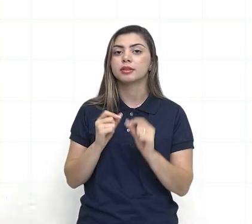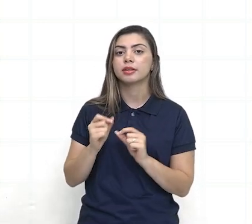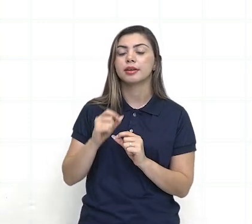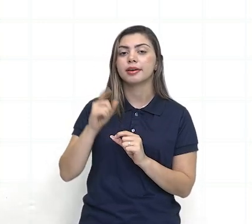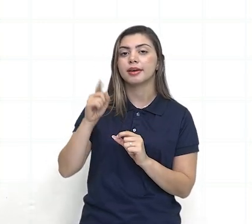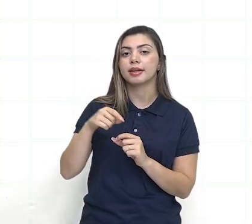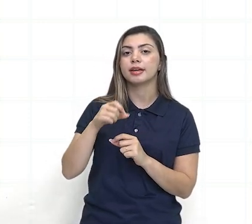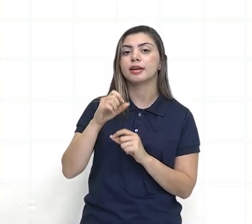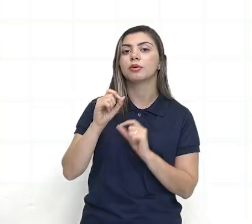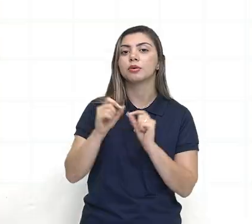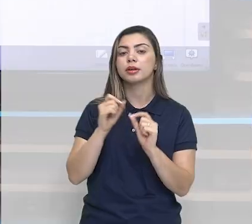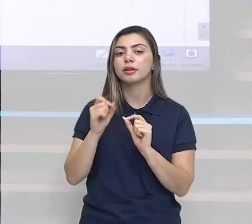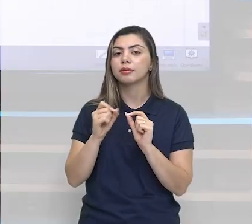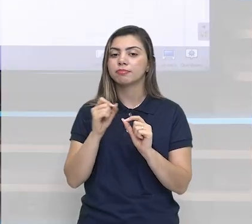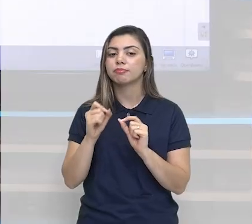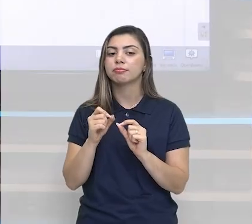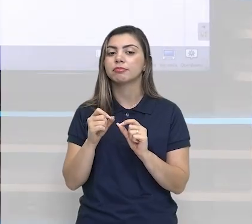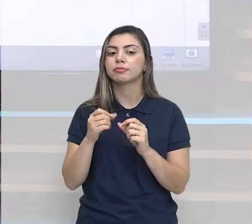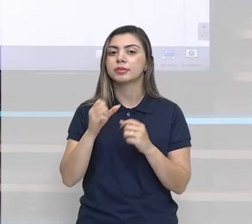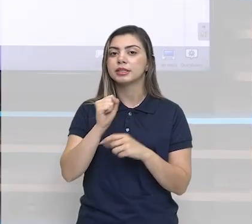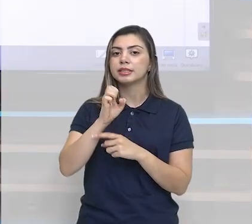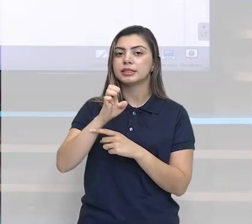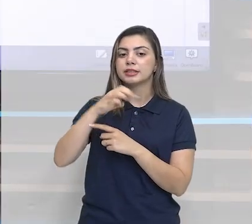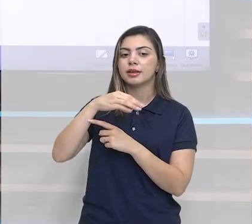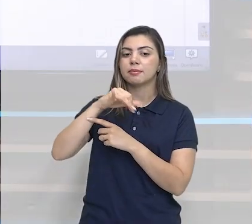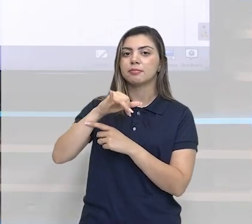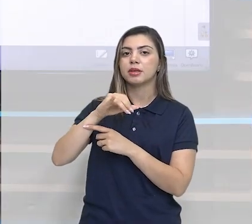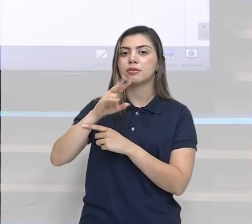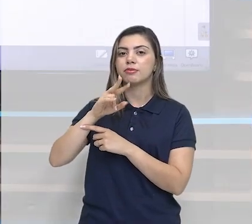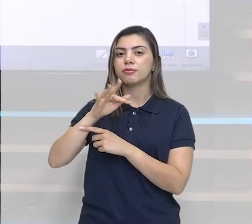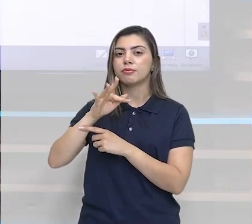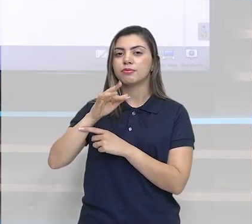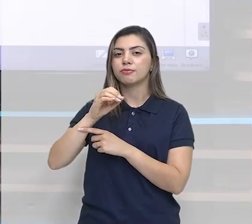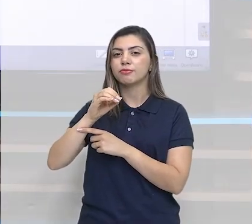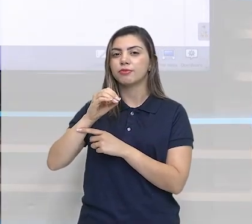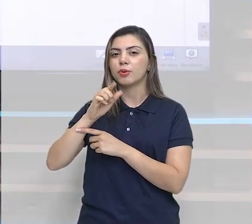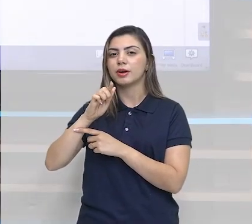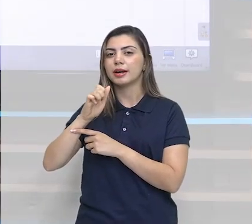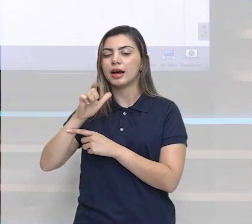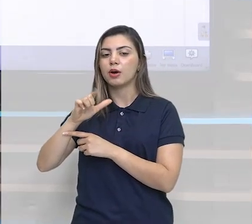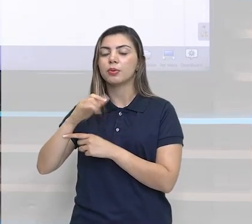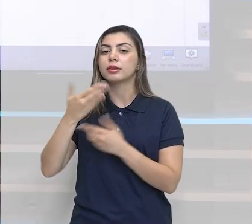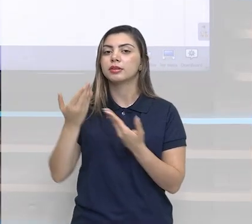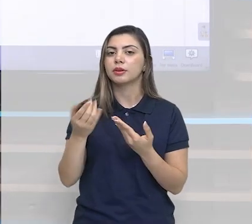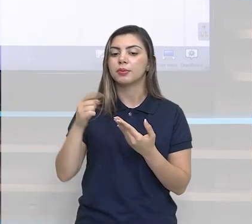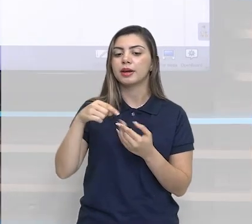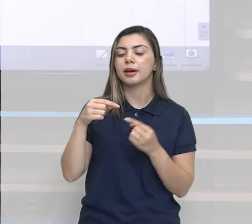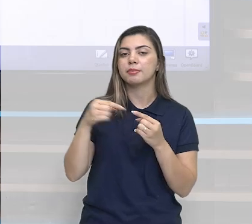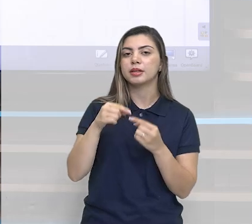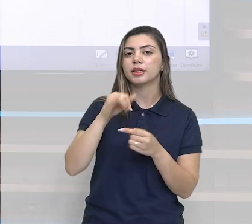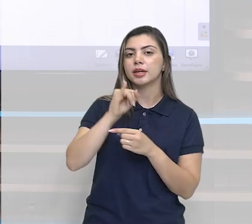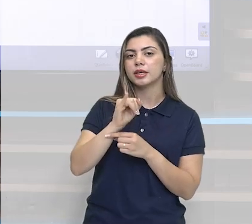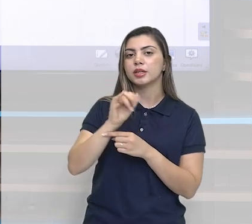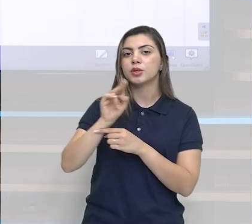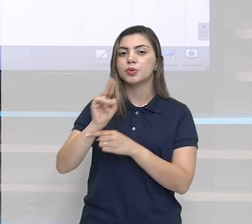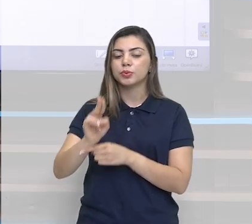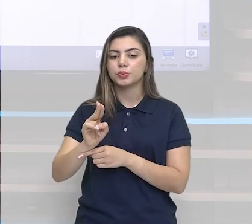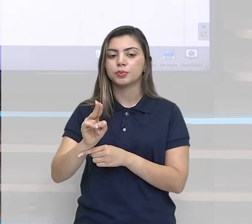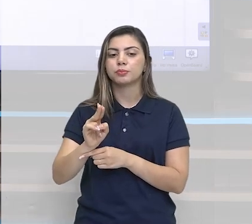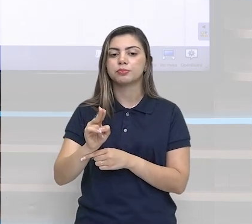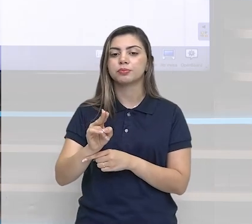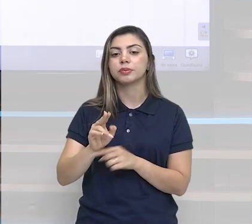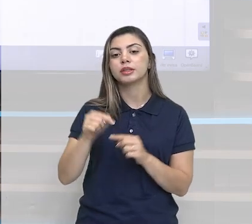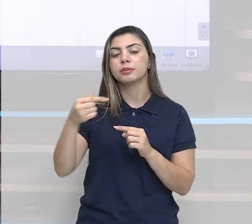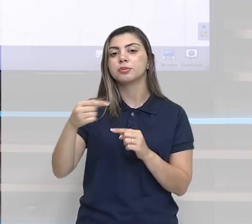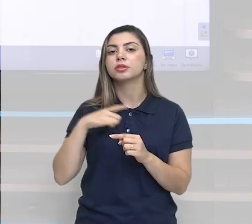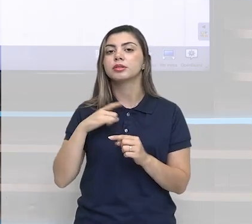semivogal, que em português as semivogais são tidas por I e U. Então, de tom crescente, você tem uma semivogal e logo em seguida